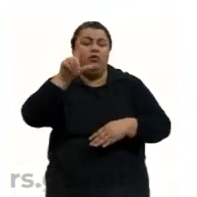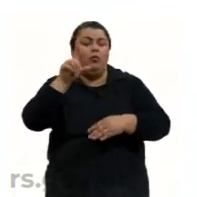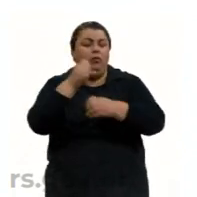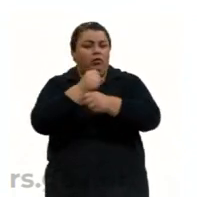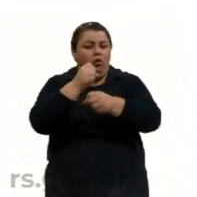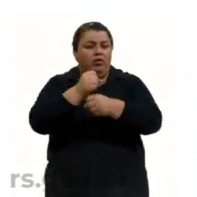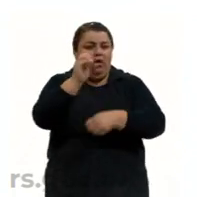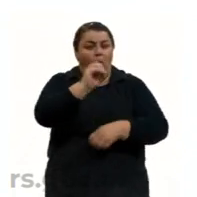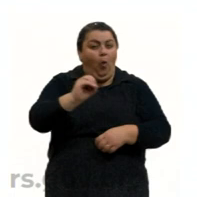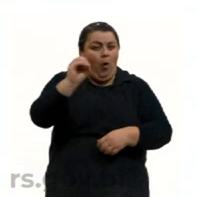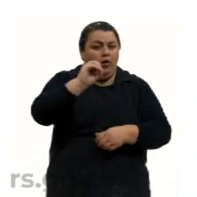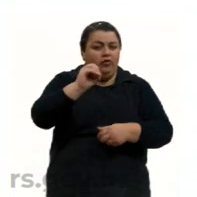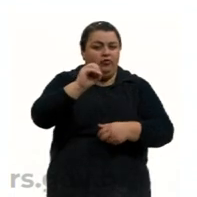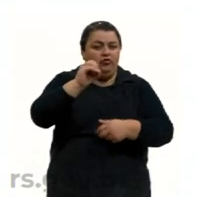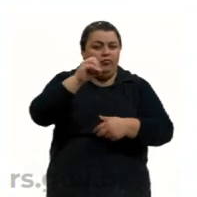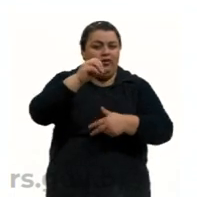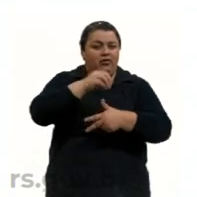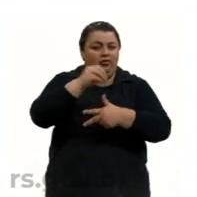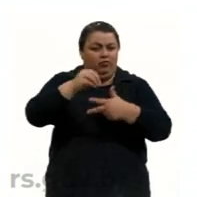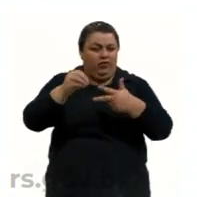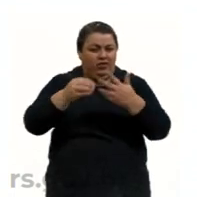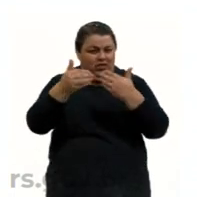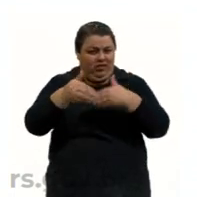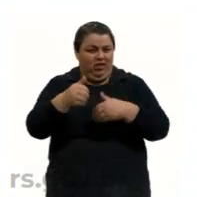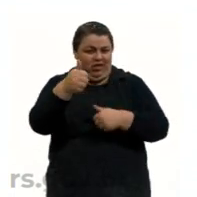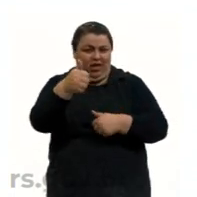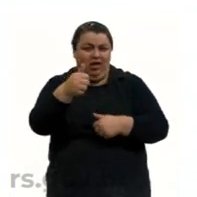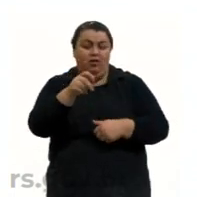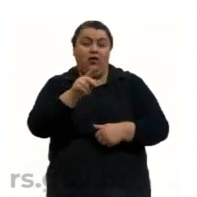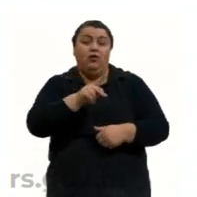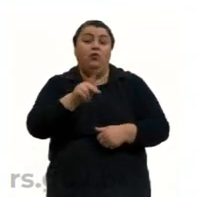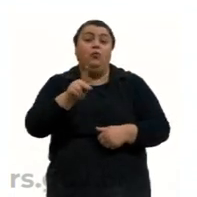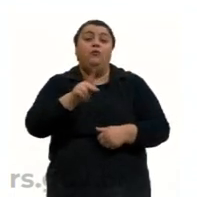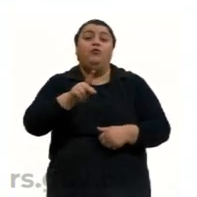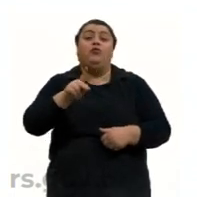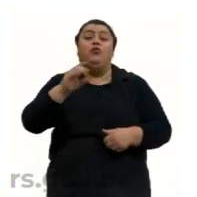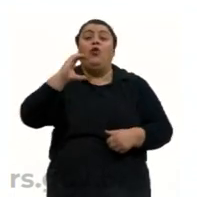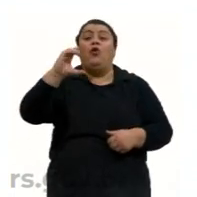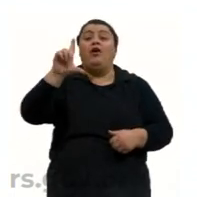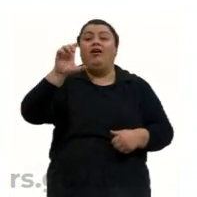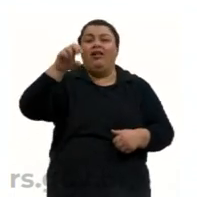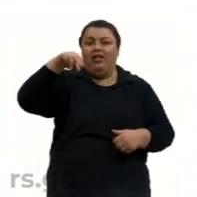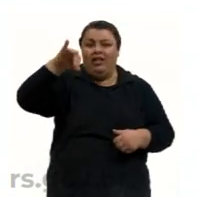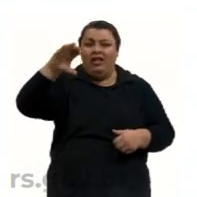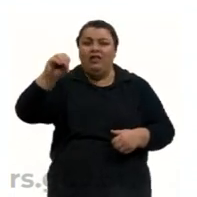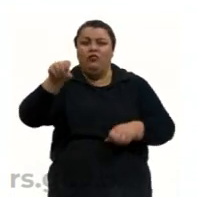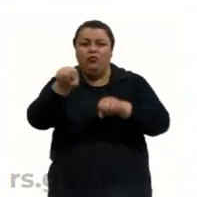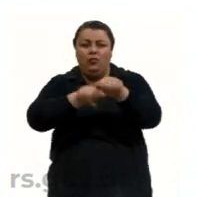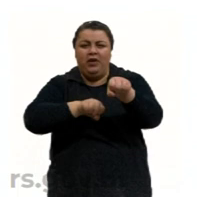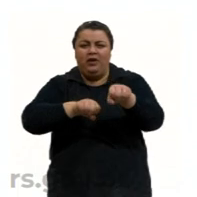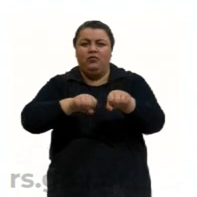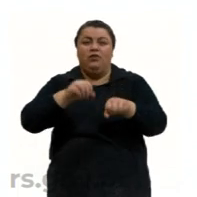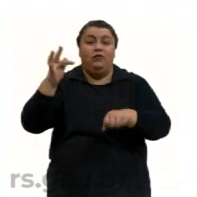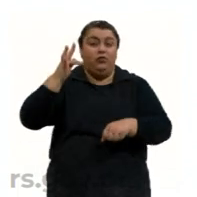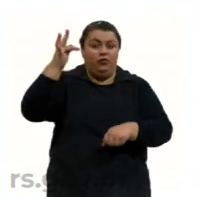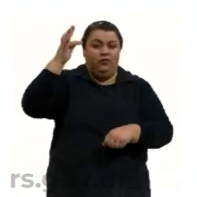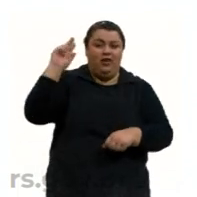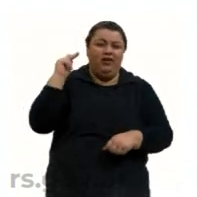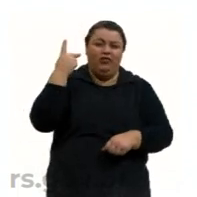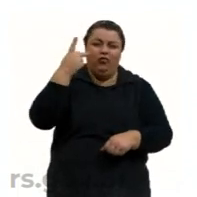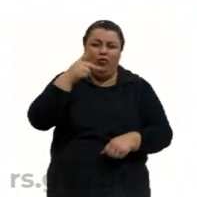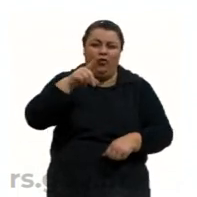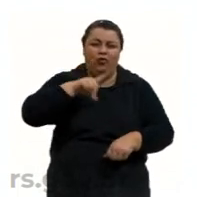no ENEM nesse segundo semestre Eu sou professor clênio massonetto e sou formado em filosofia e história